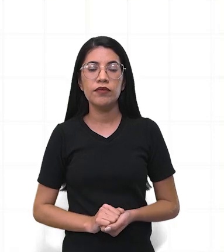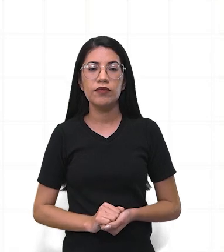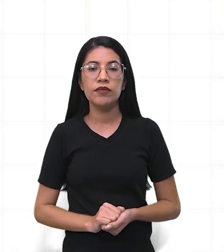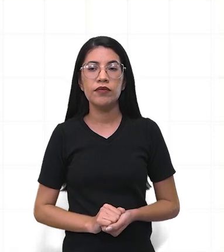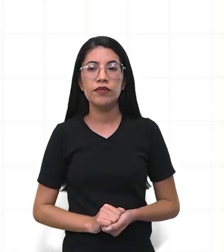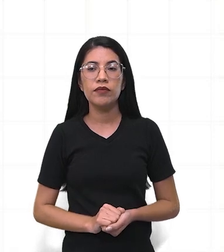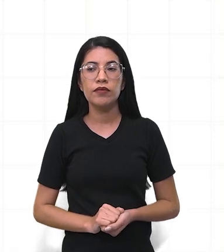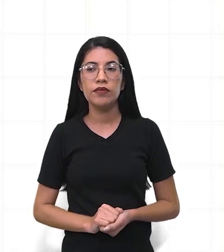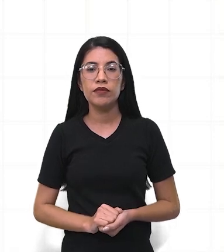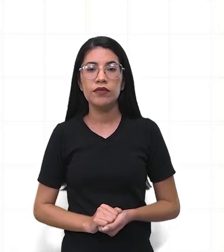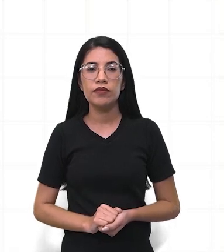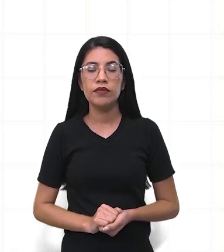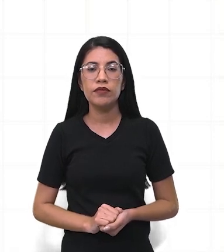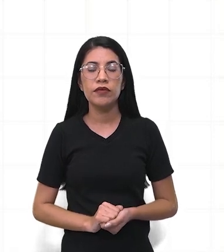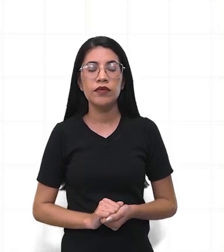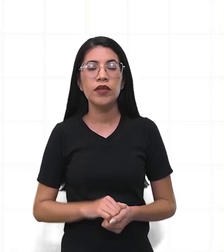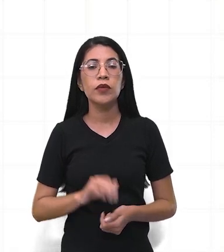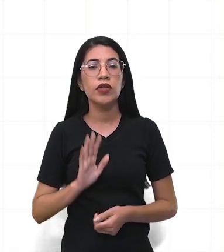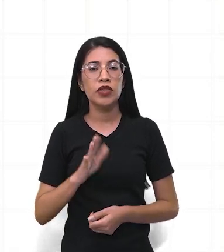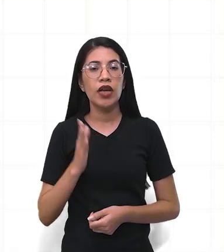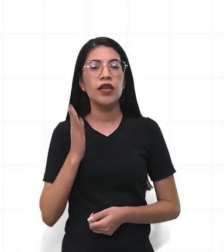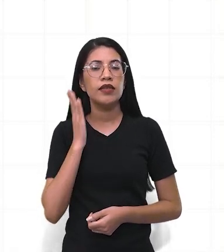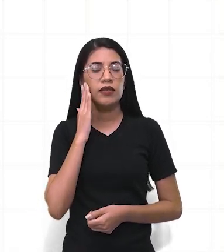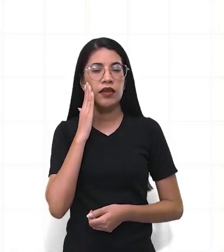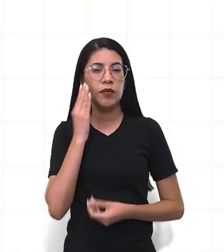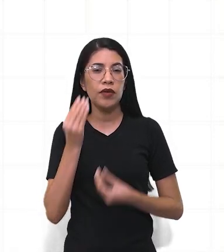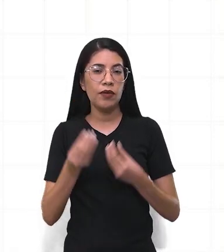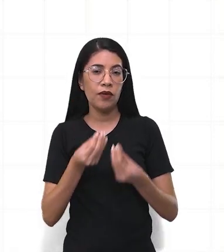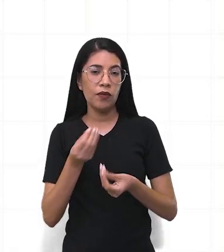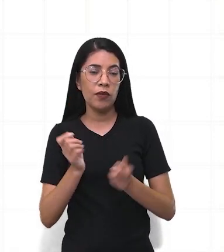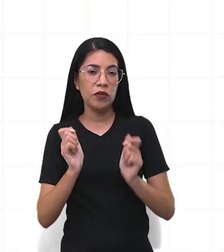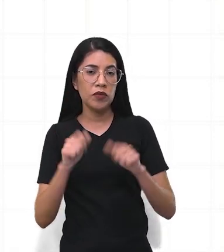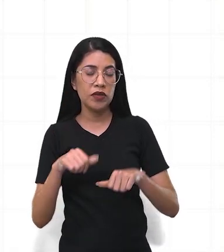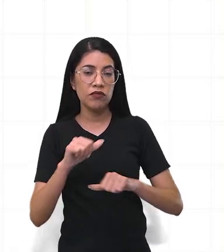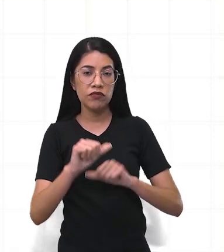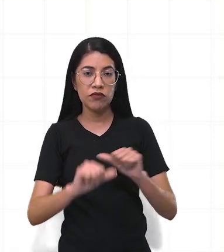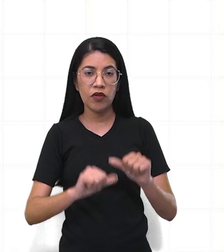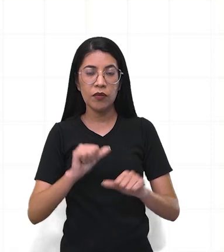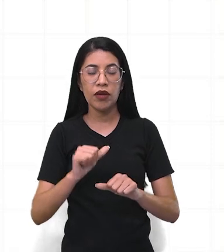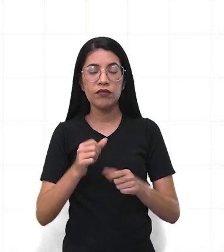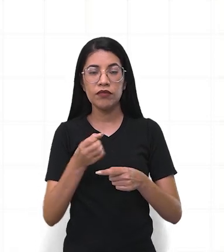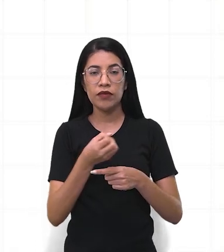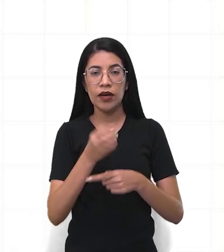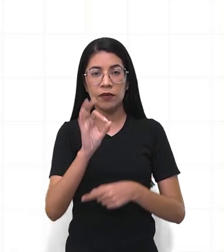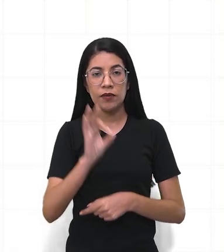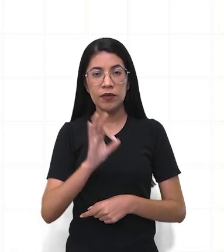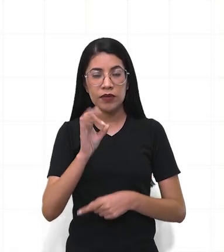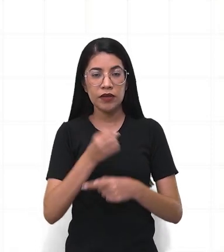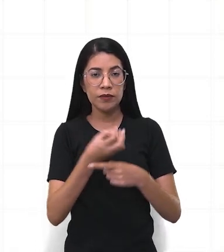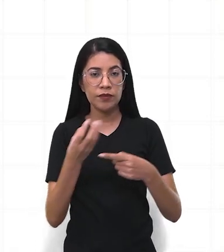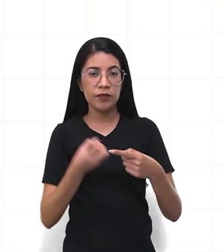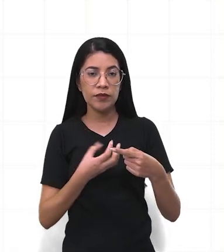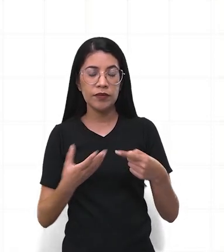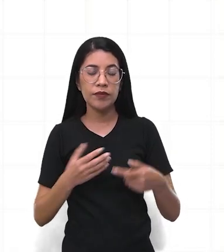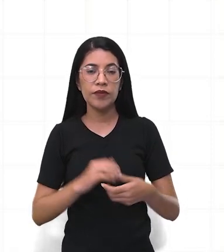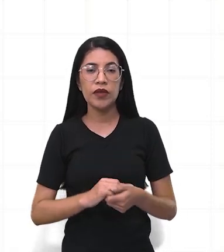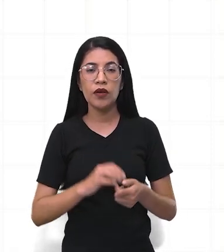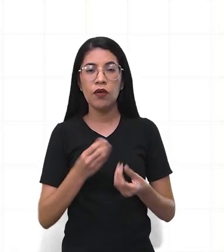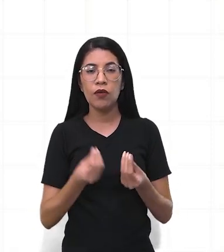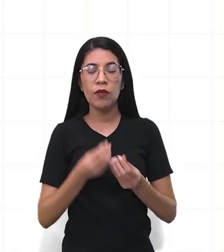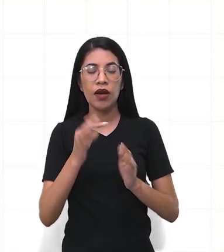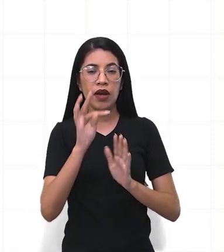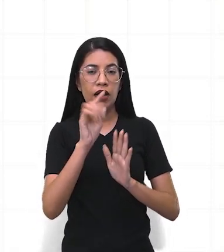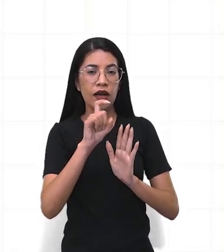Já sabemos como a gente transforma. uma taxa em